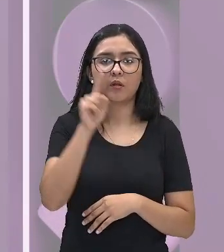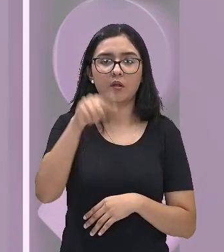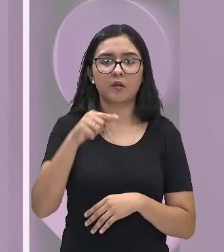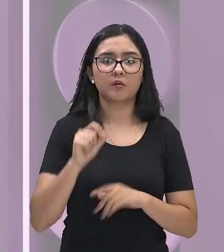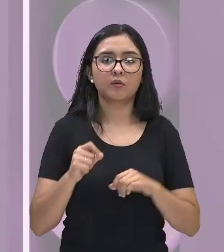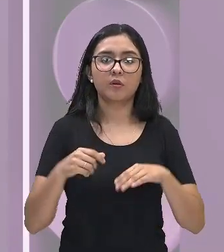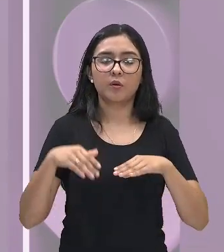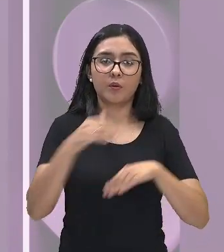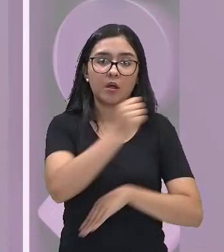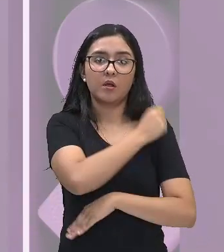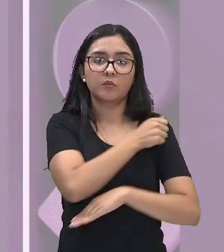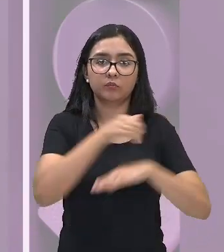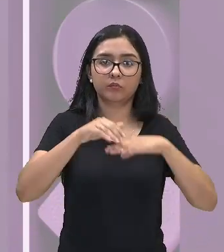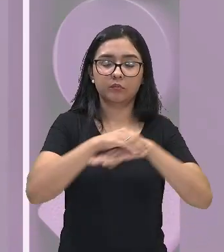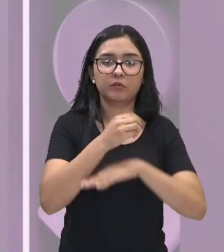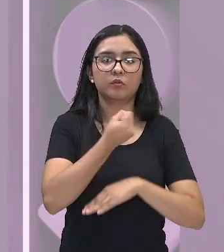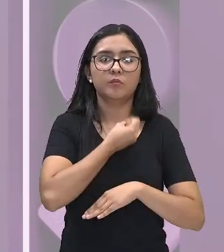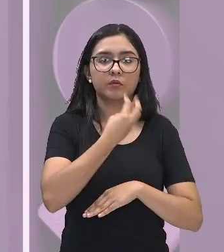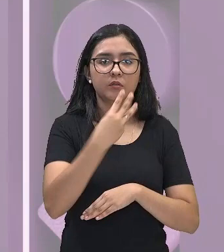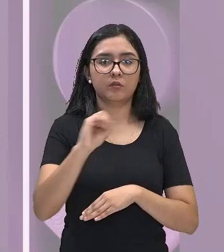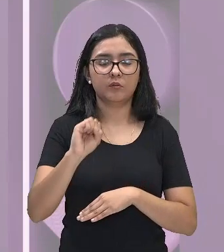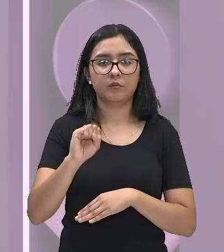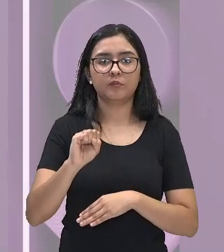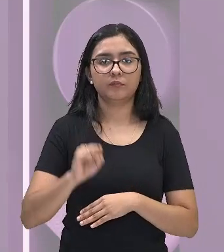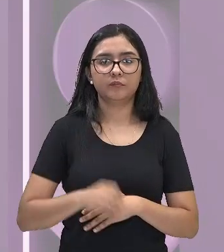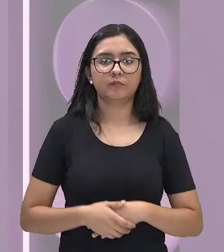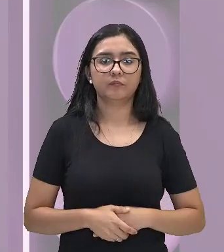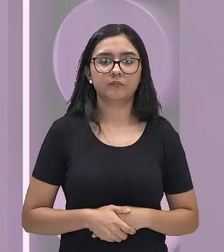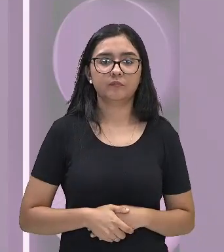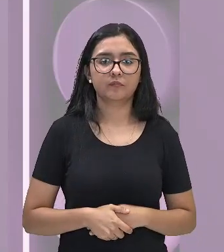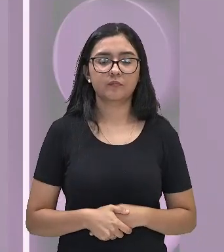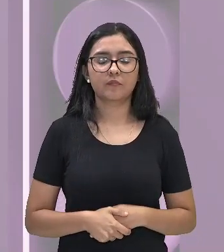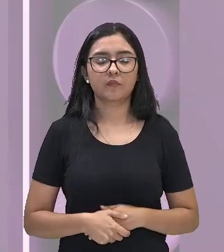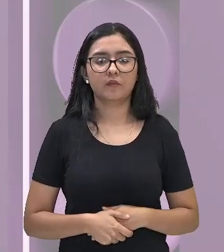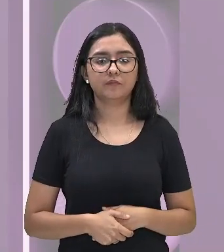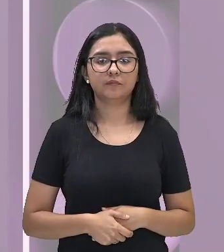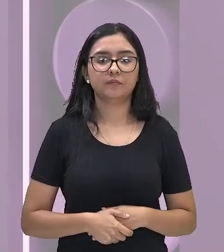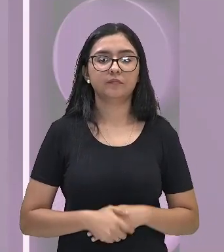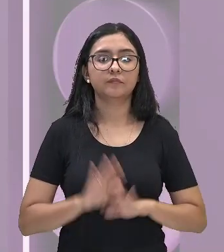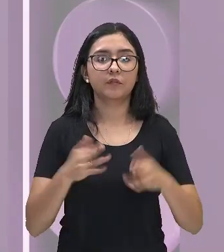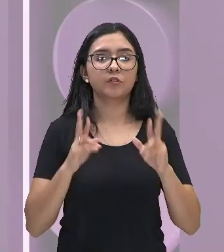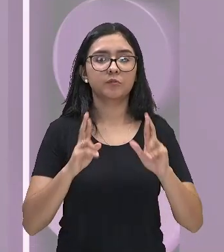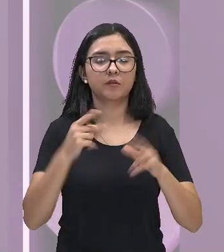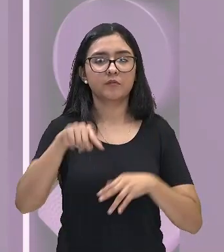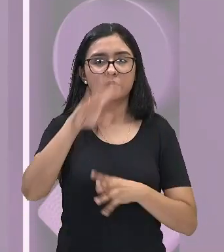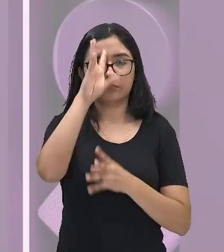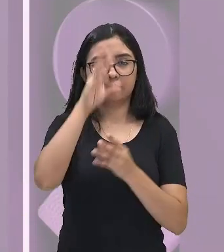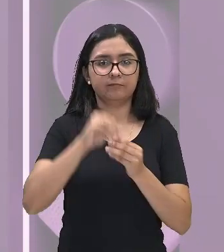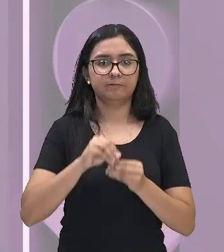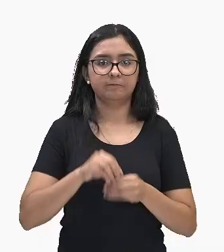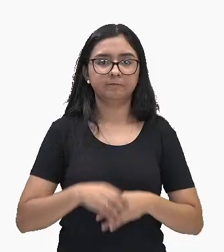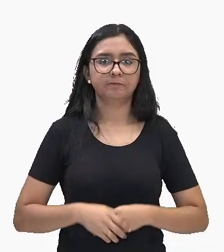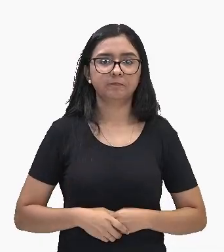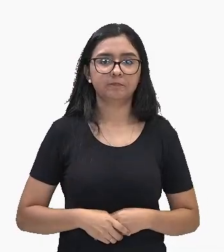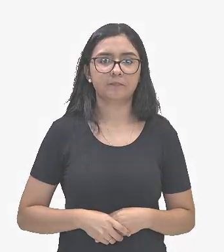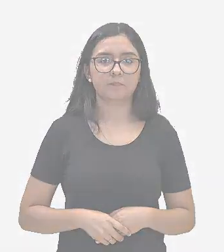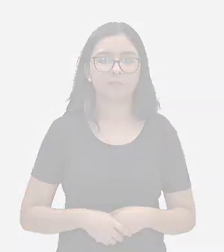com os alunos que calçam o número 38 muito bem então espero que todos vocês tenham